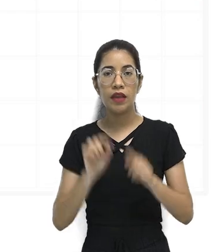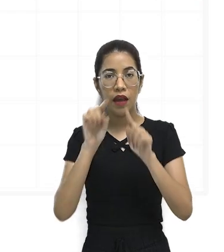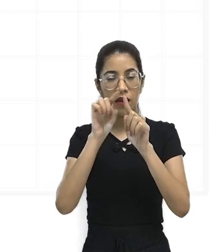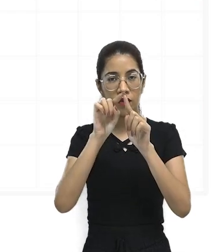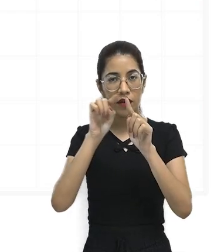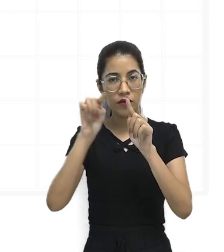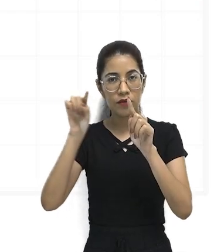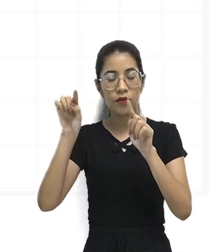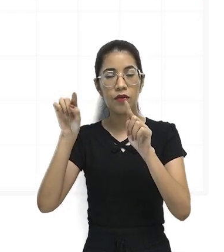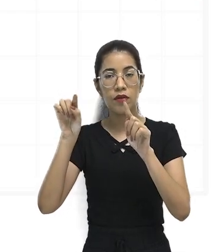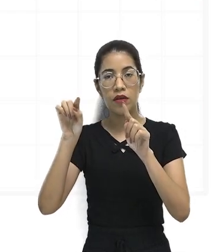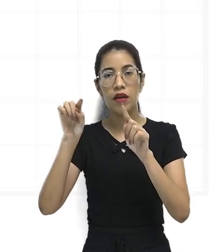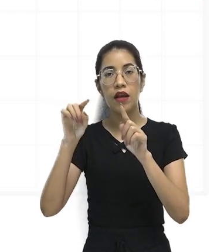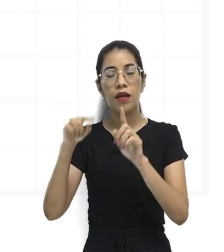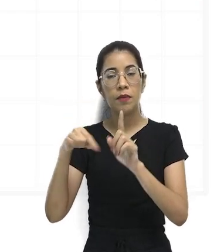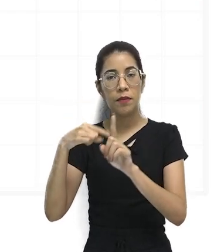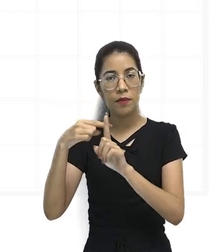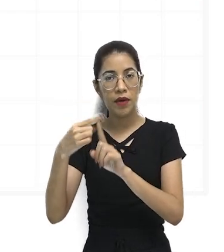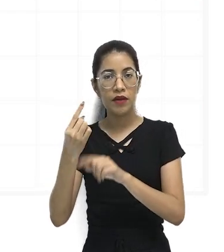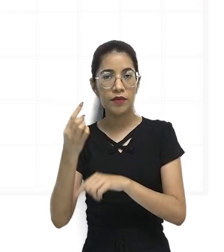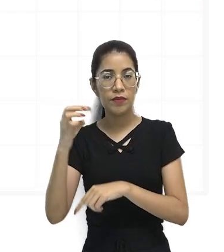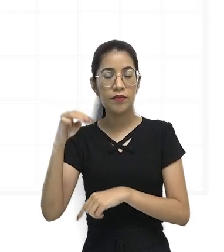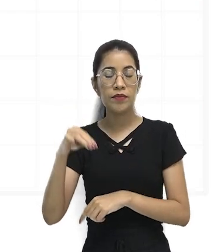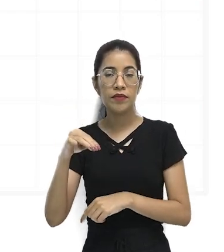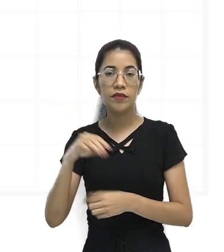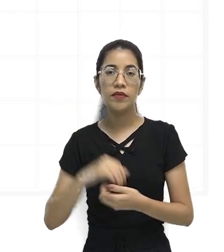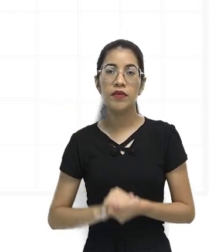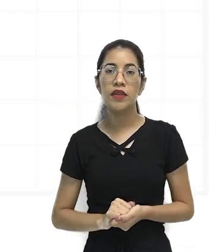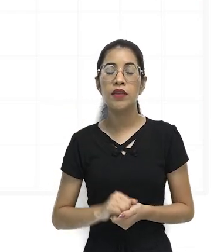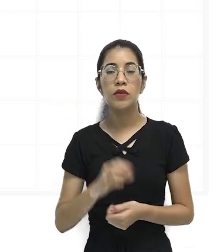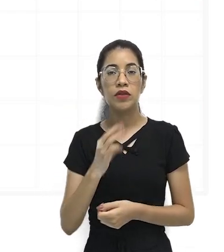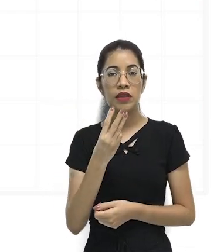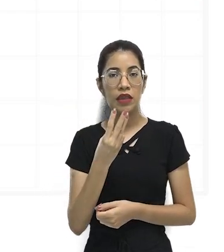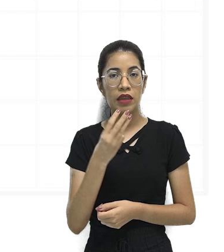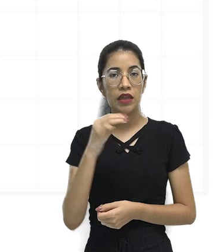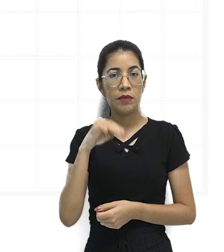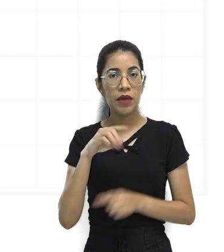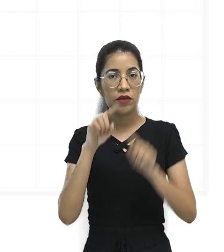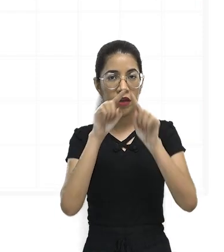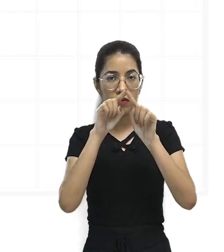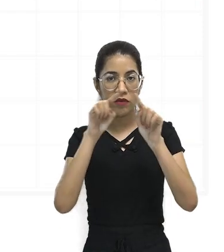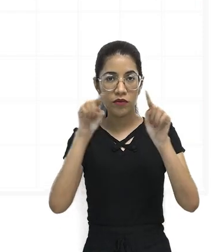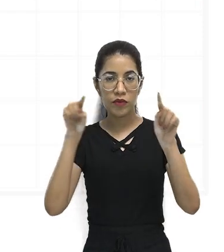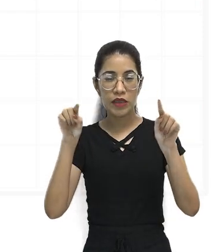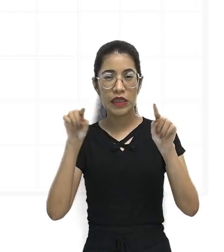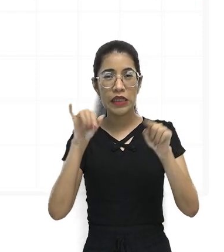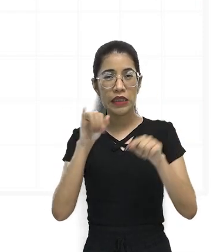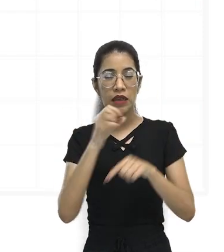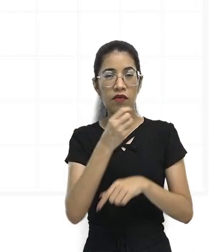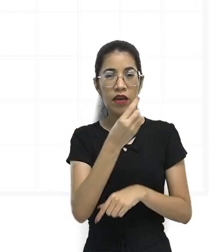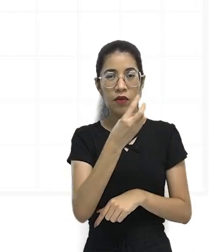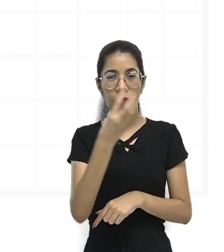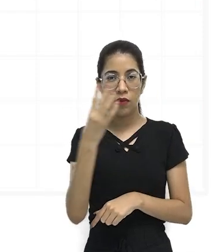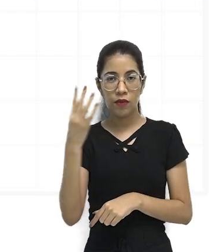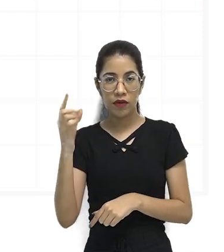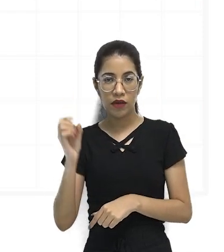Terminou o segmento aqui, começou outro, mais outro metro. Então nós já temos 3 metros aí. Se você contar todos os